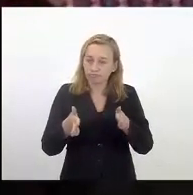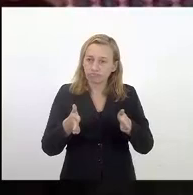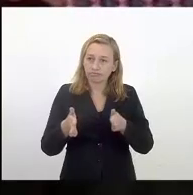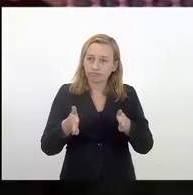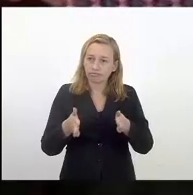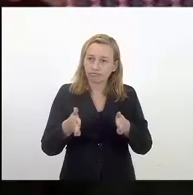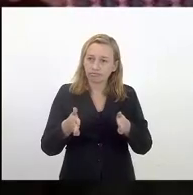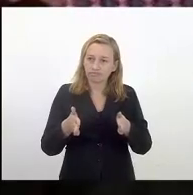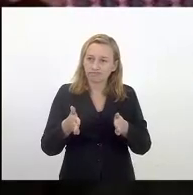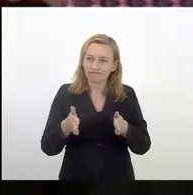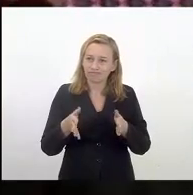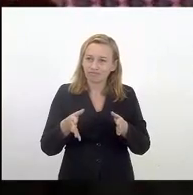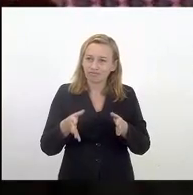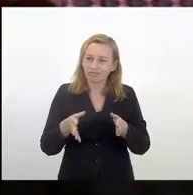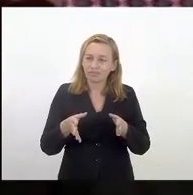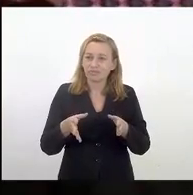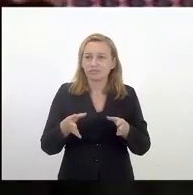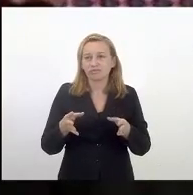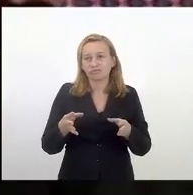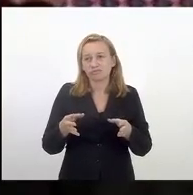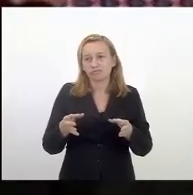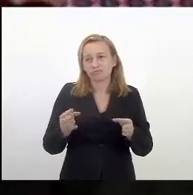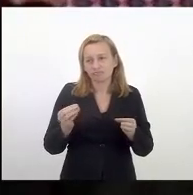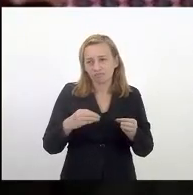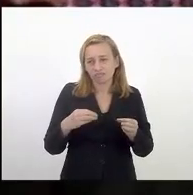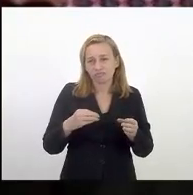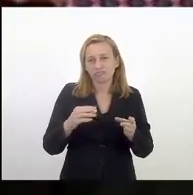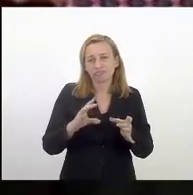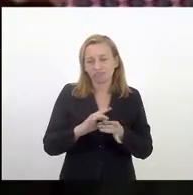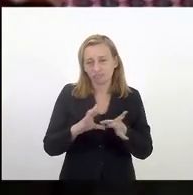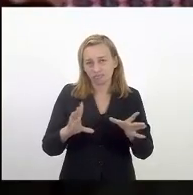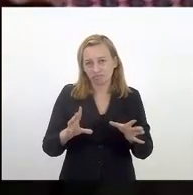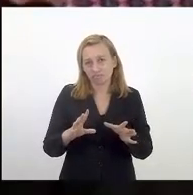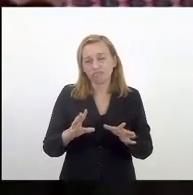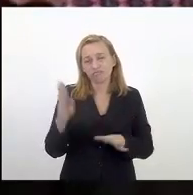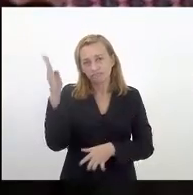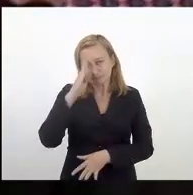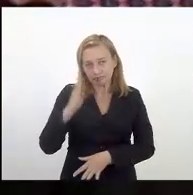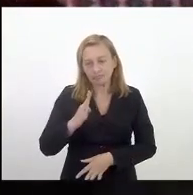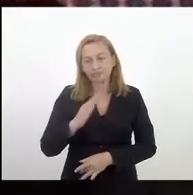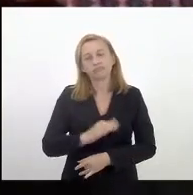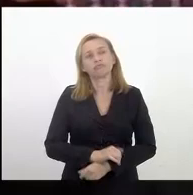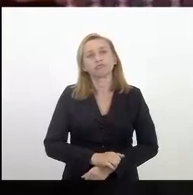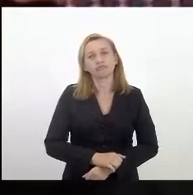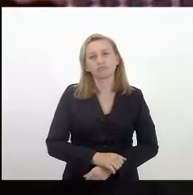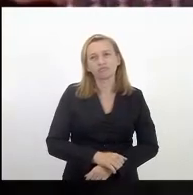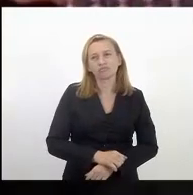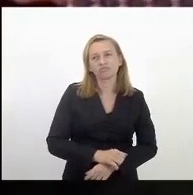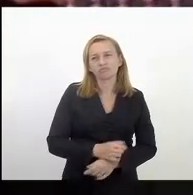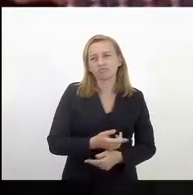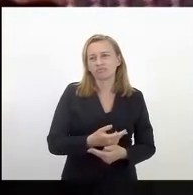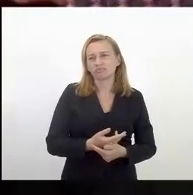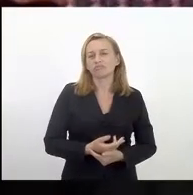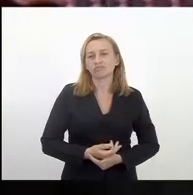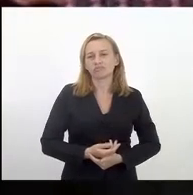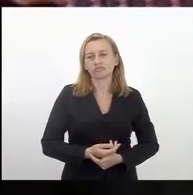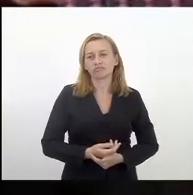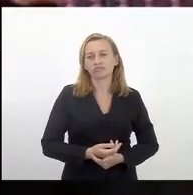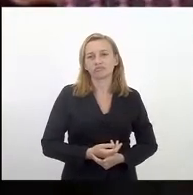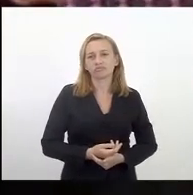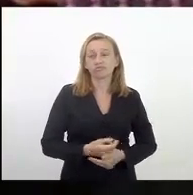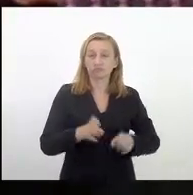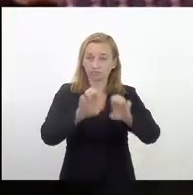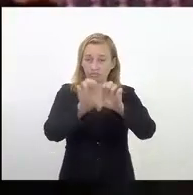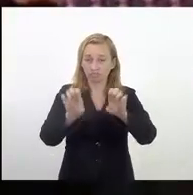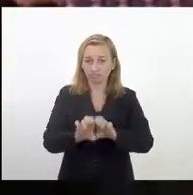tremendo a fragilidade da democracia no Brasil a fissuras muito evidentes na